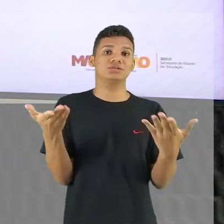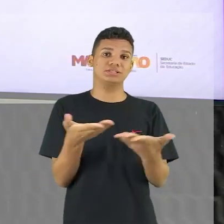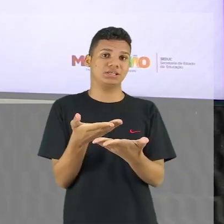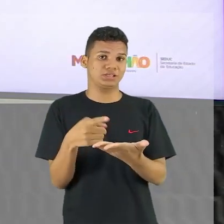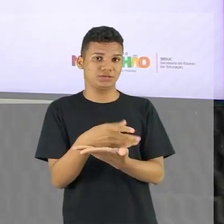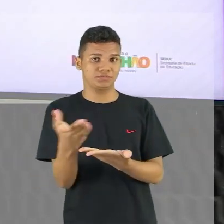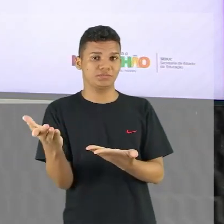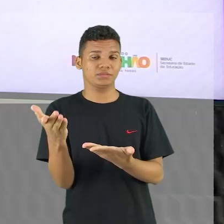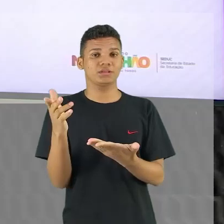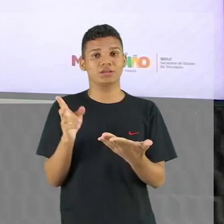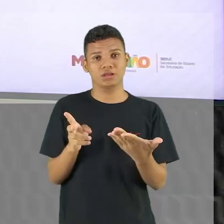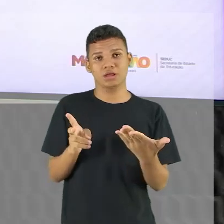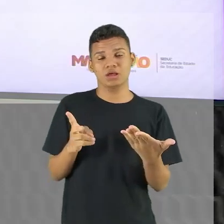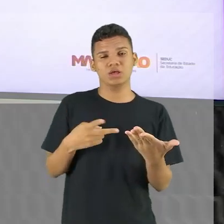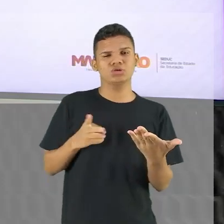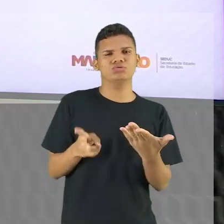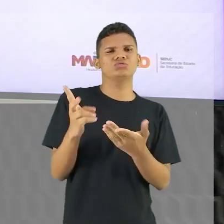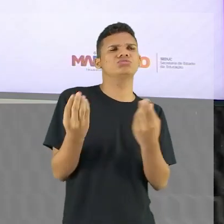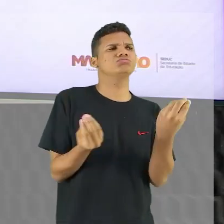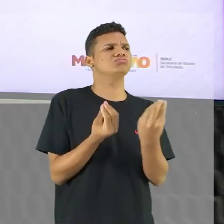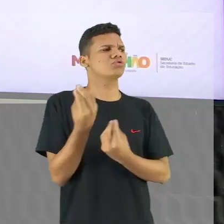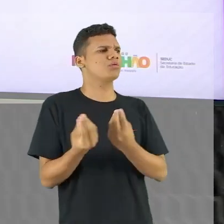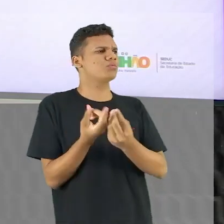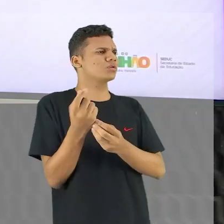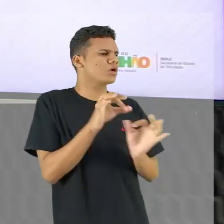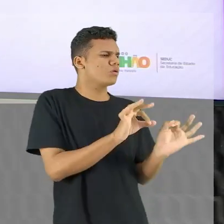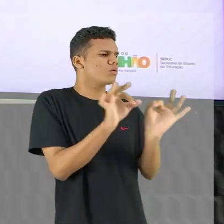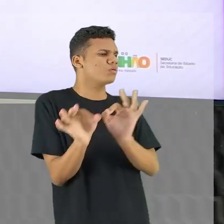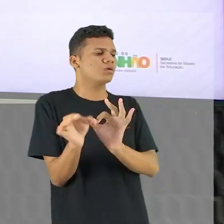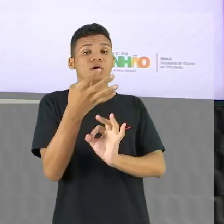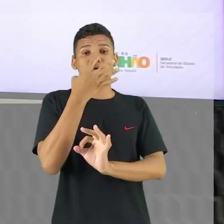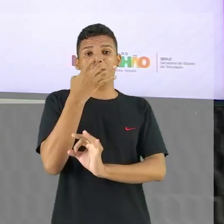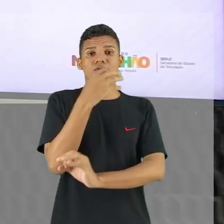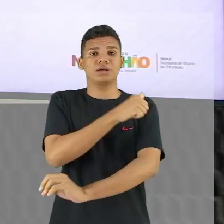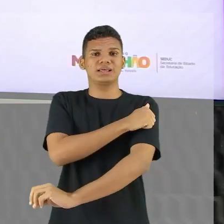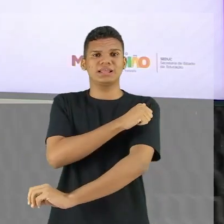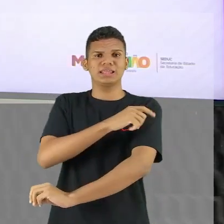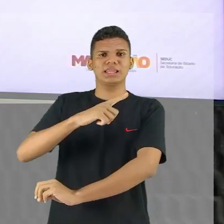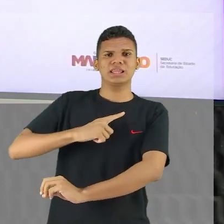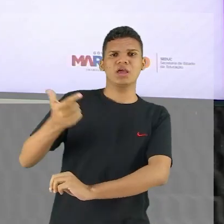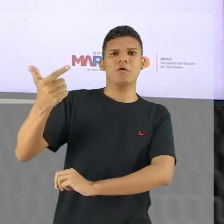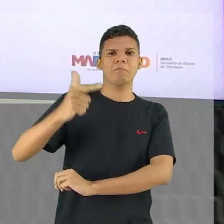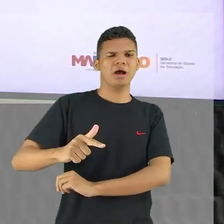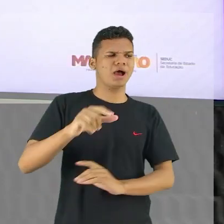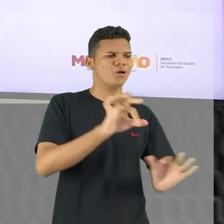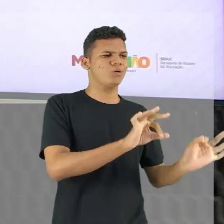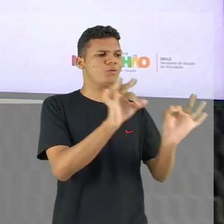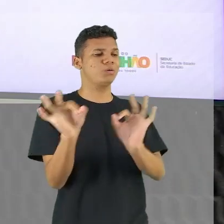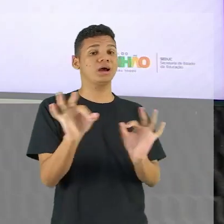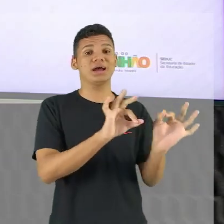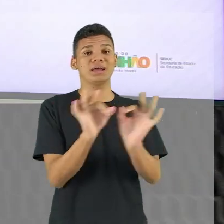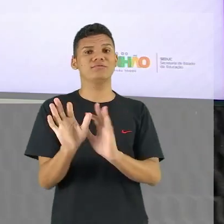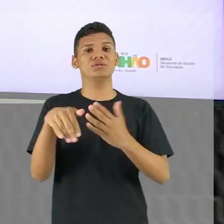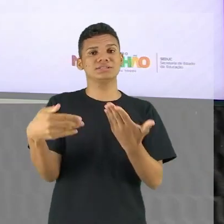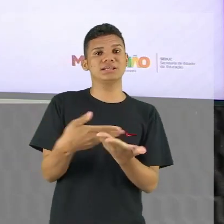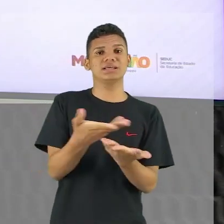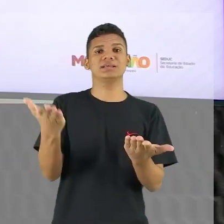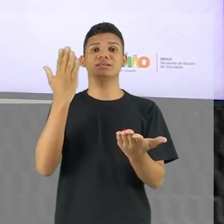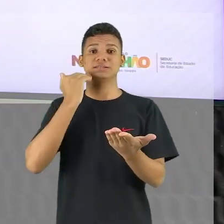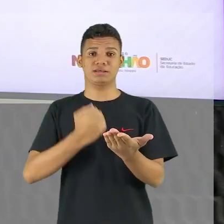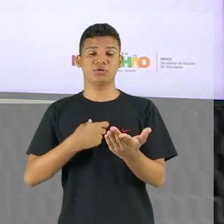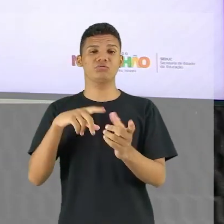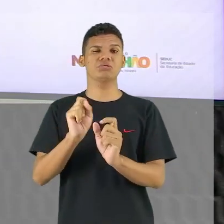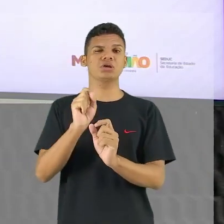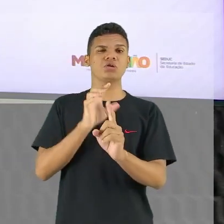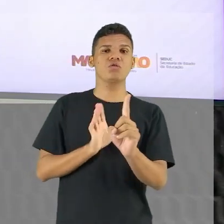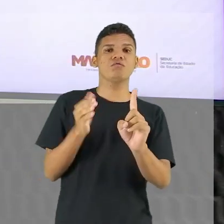nossa metodologia a revisão de questões. Então, a gente já vem numa sequência de várias aulas. Vocês sabem que o foco da disciplina de língua